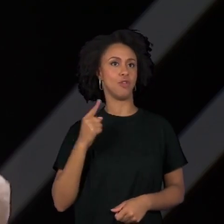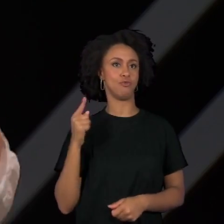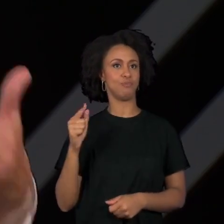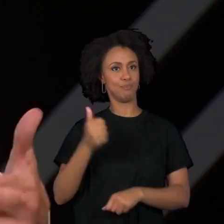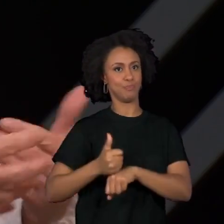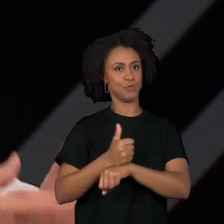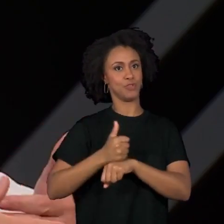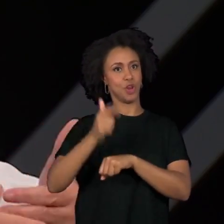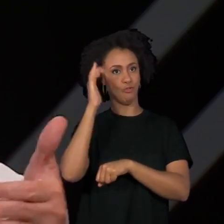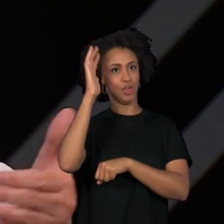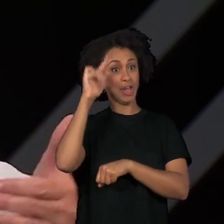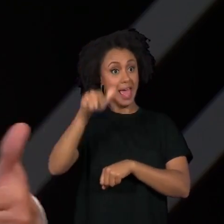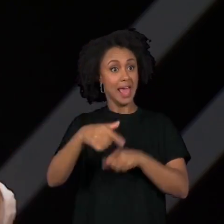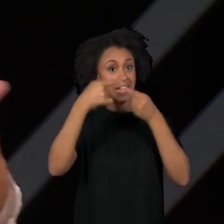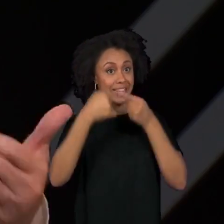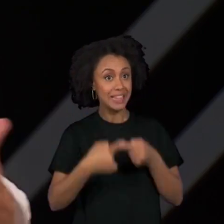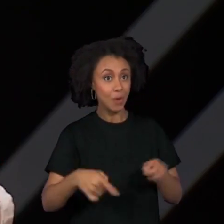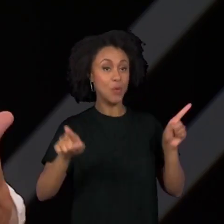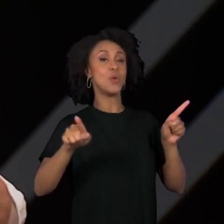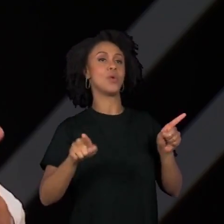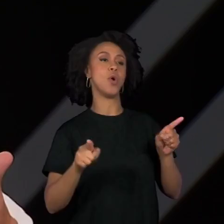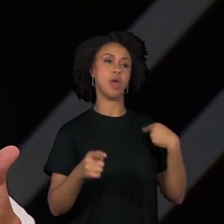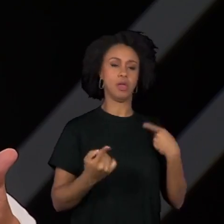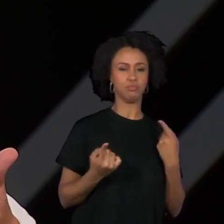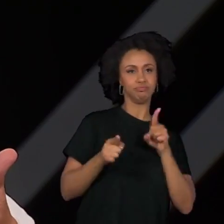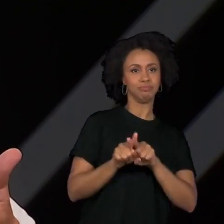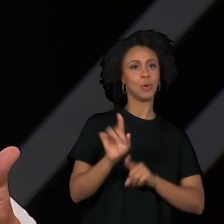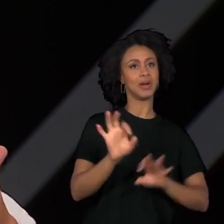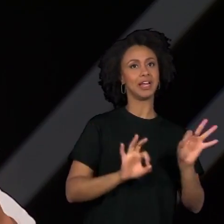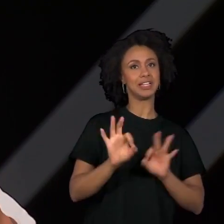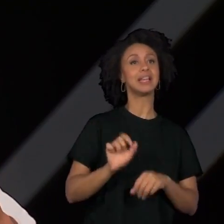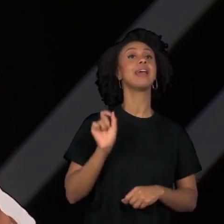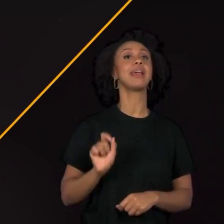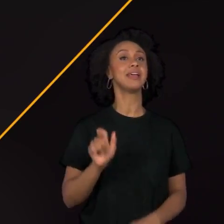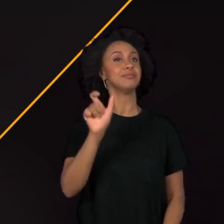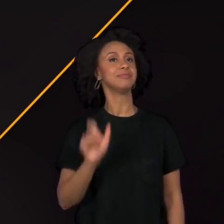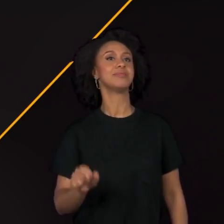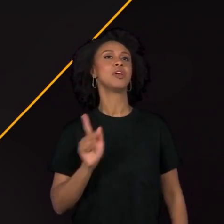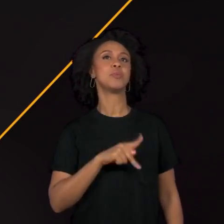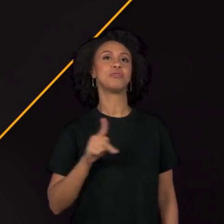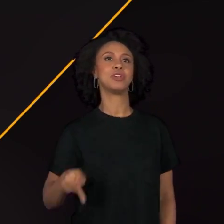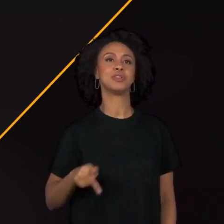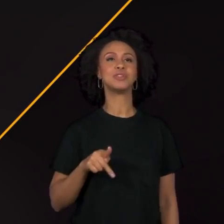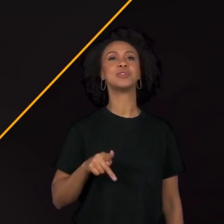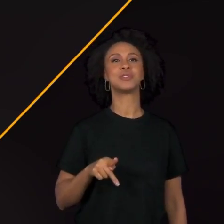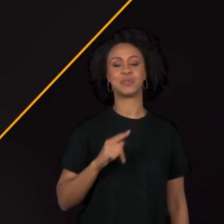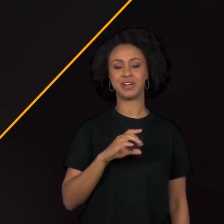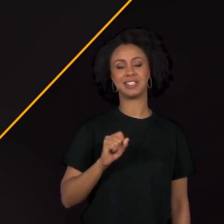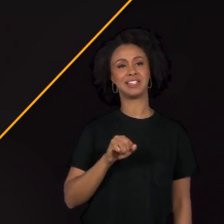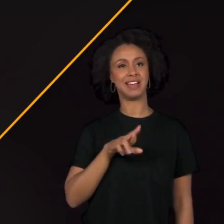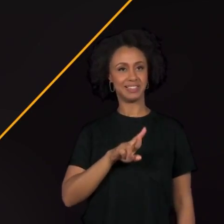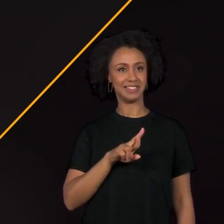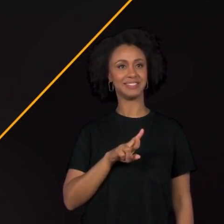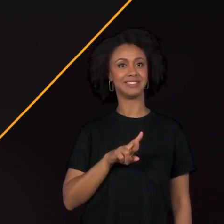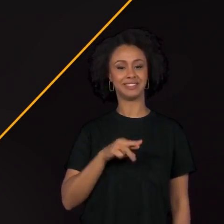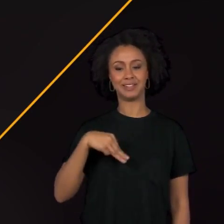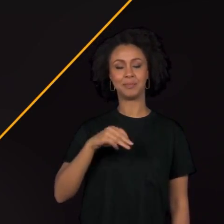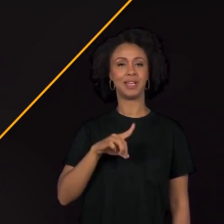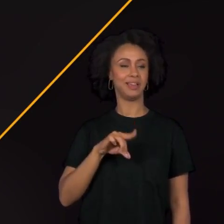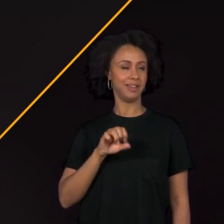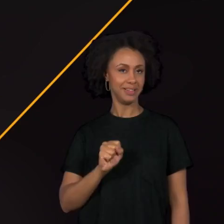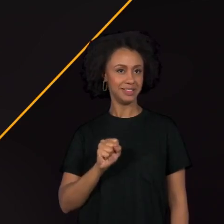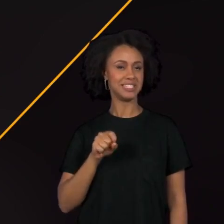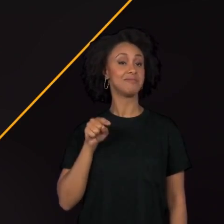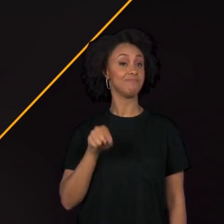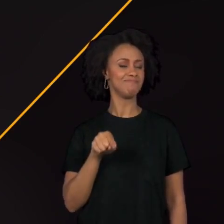que inaugurou a roda de filosofia, eu organizei junto com ele, foi o professor César Mendes. Então, ele